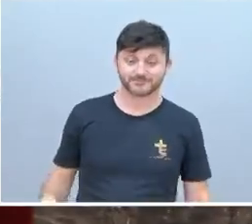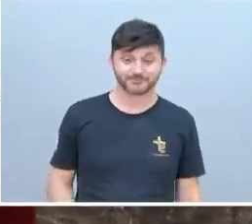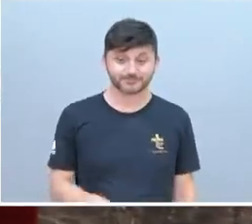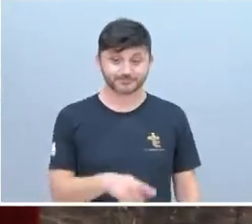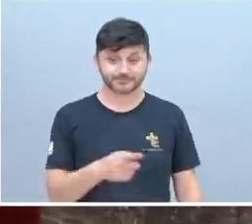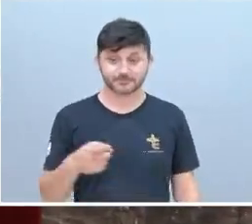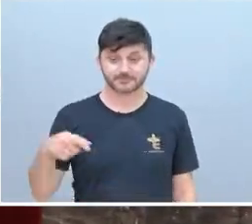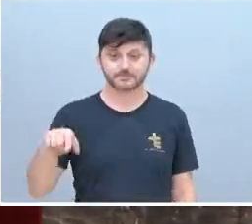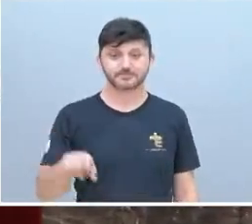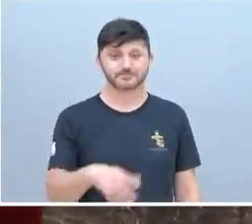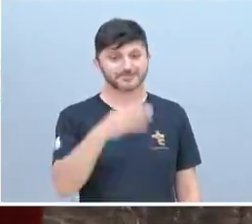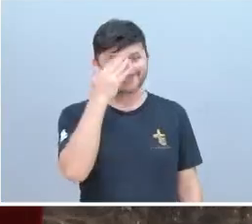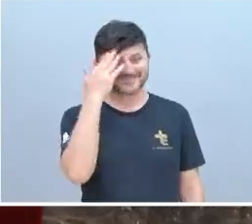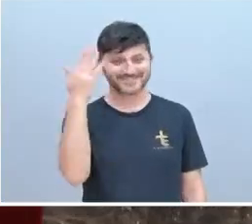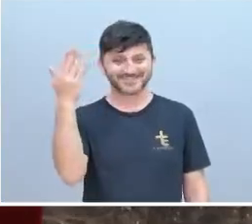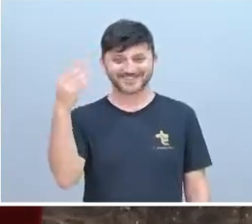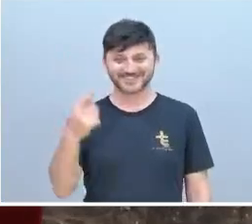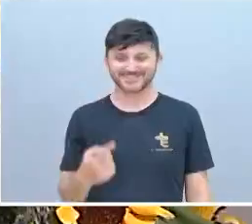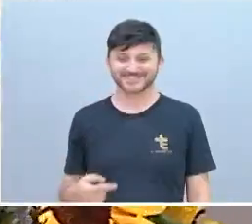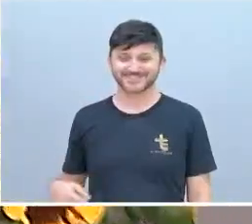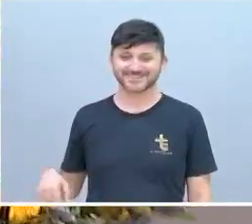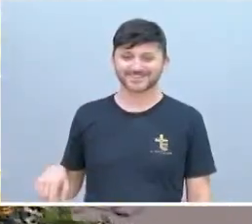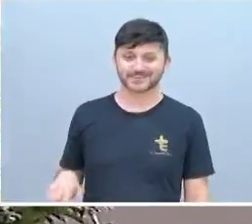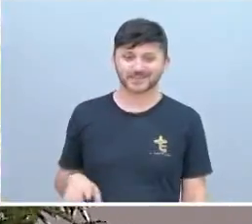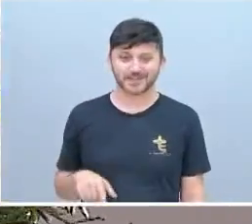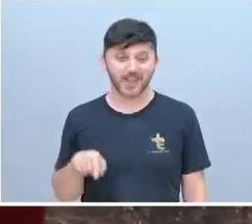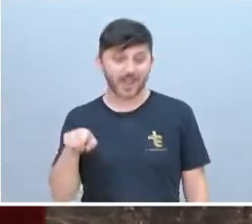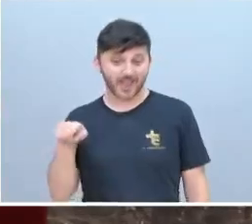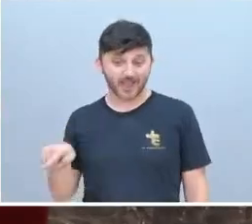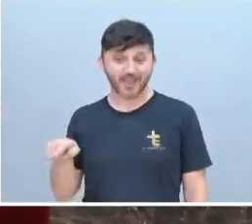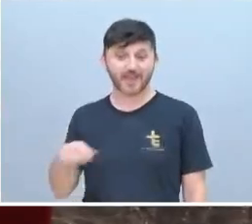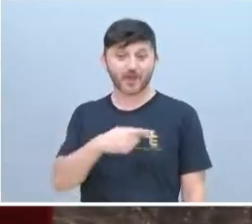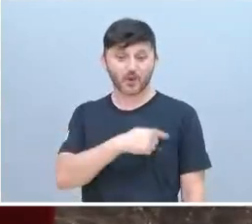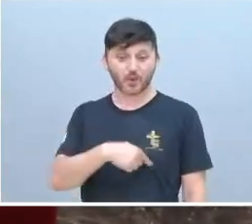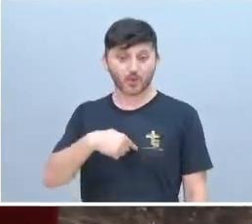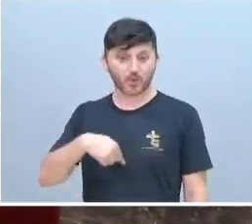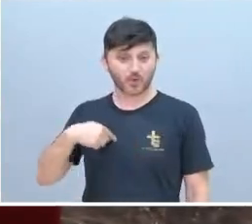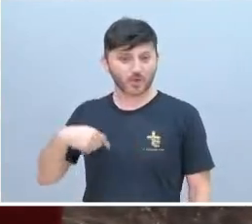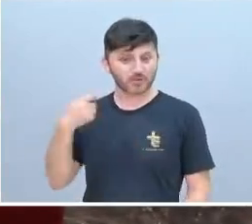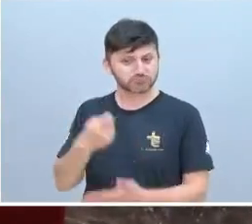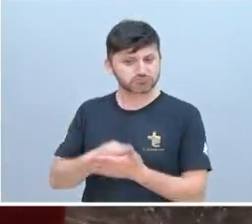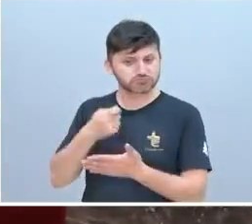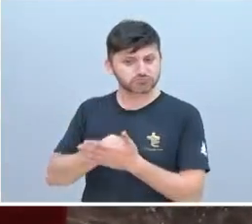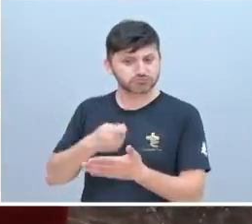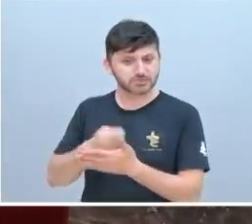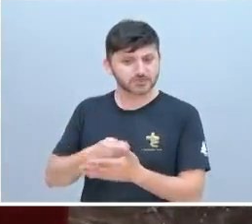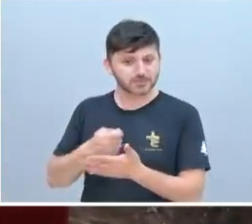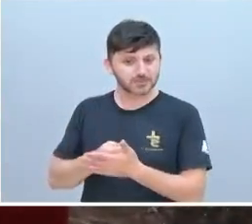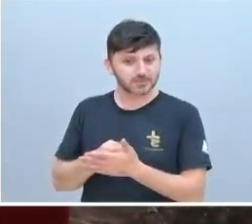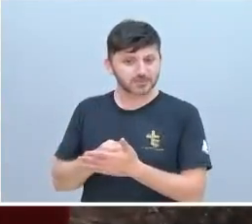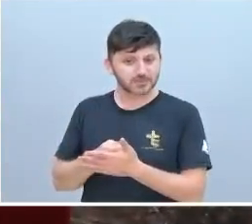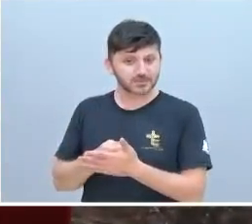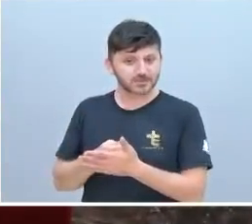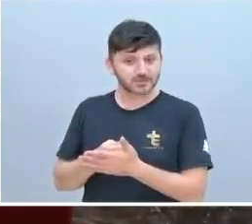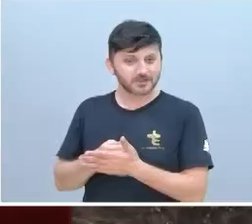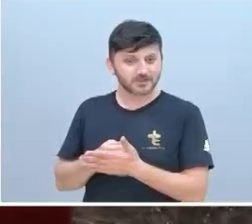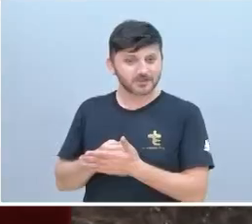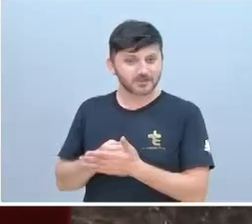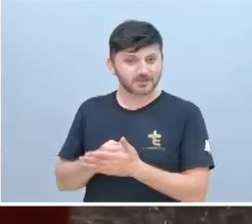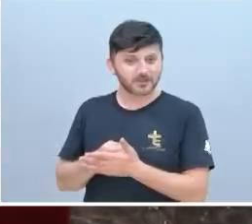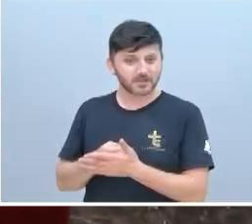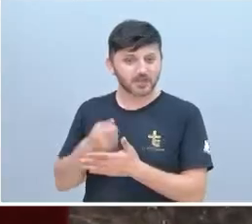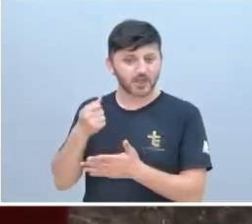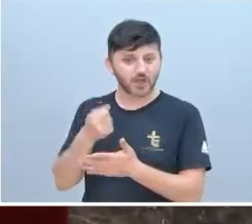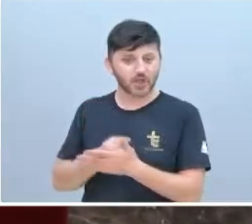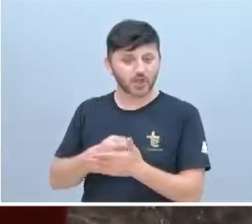ser. Obrigado, Coroinha. Tem que ficar aqui. Esse aqui é lutador do que mesmo? Ele